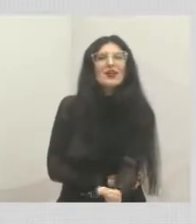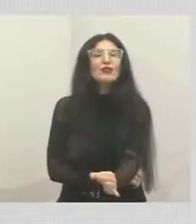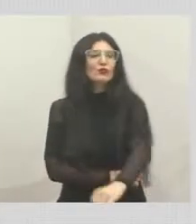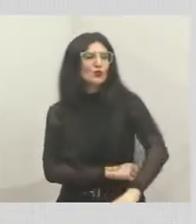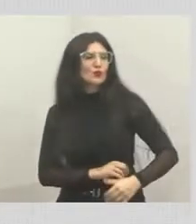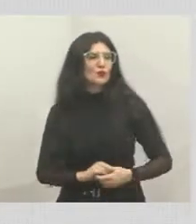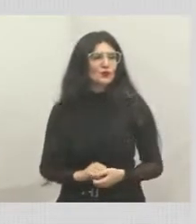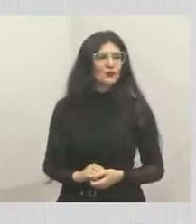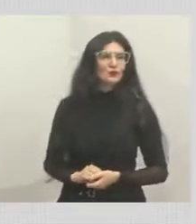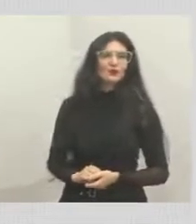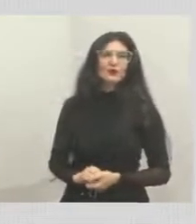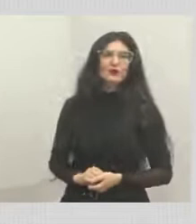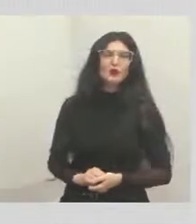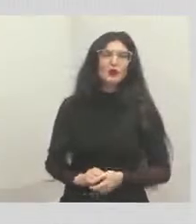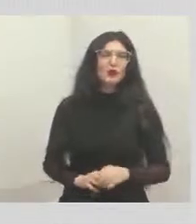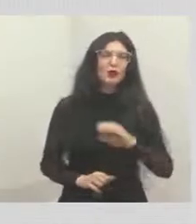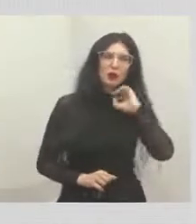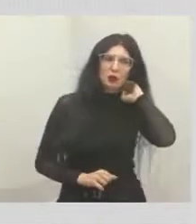45,90%.